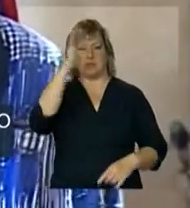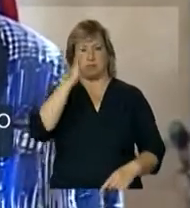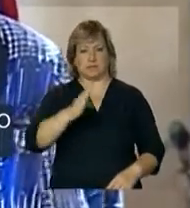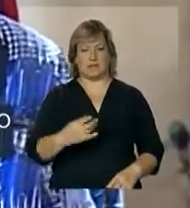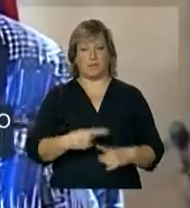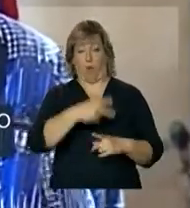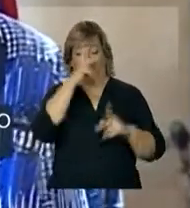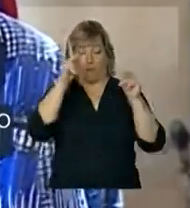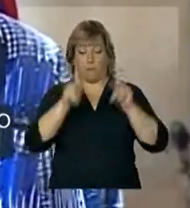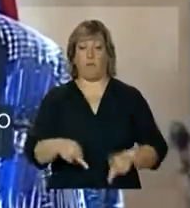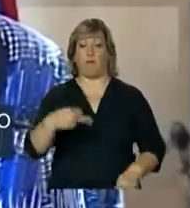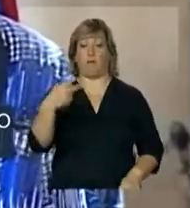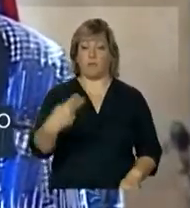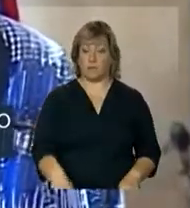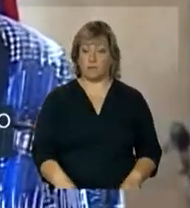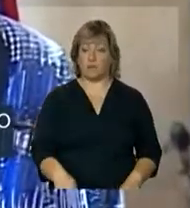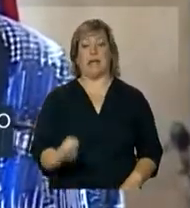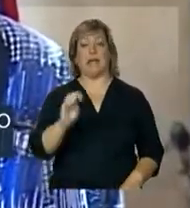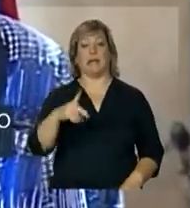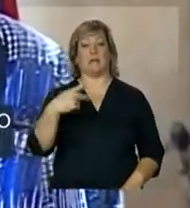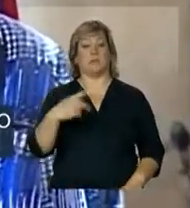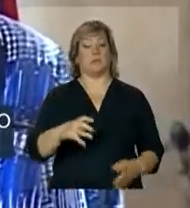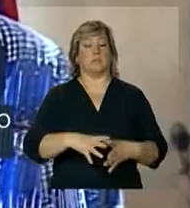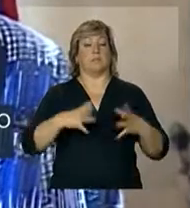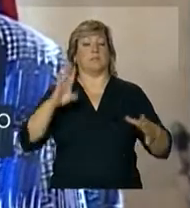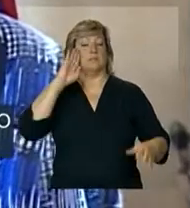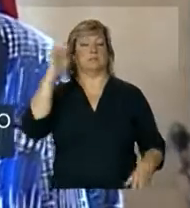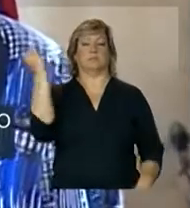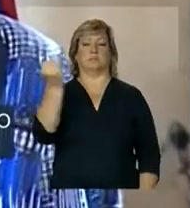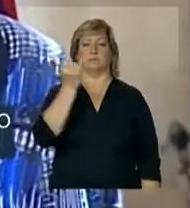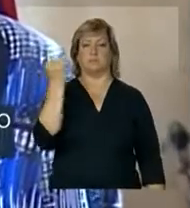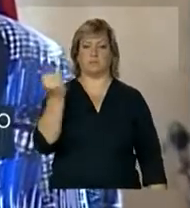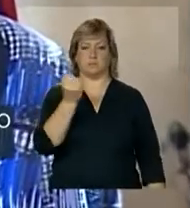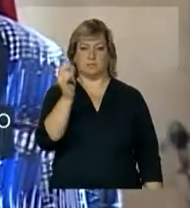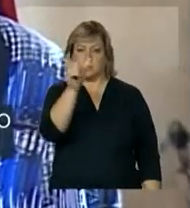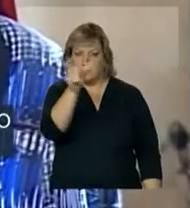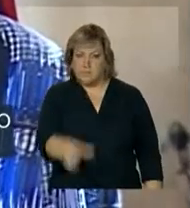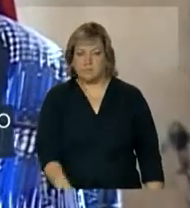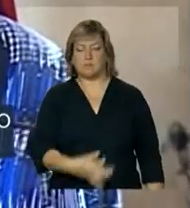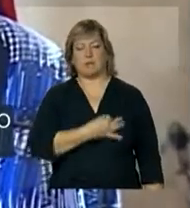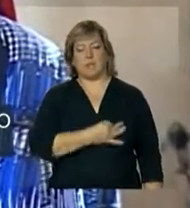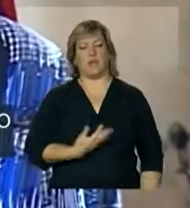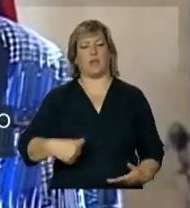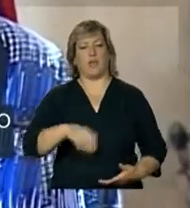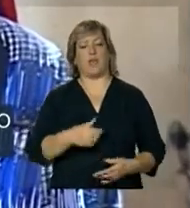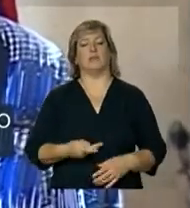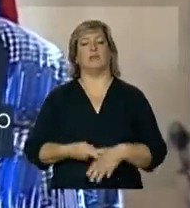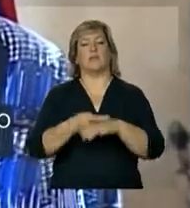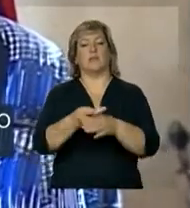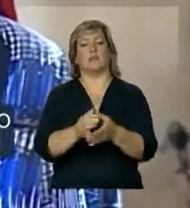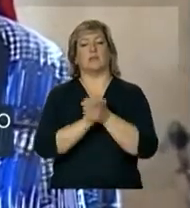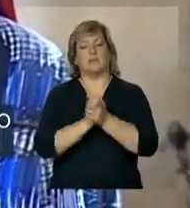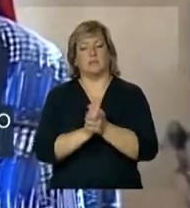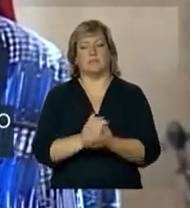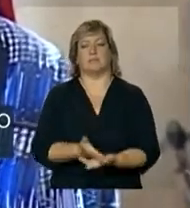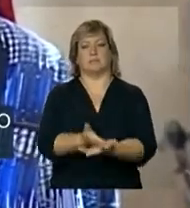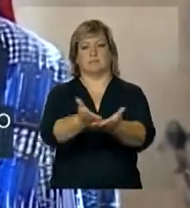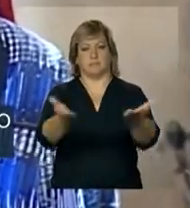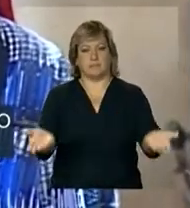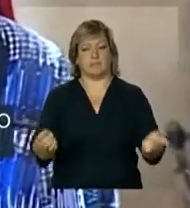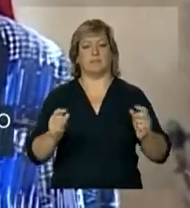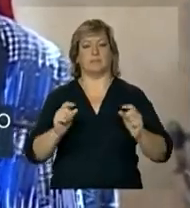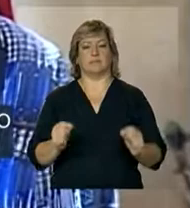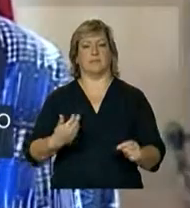seu povo é seu maior patrimônio e merecedor das nossas homenagens, do